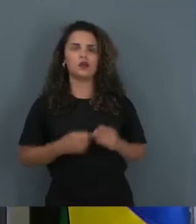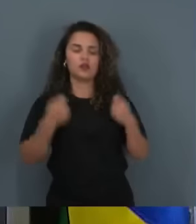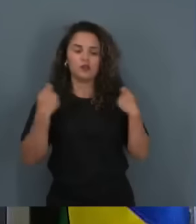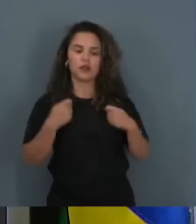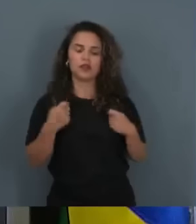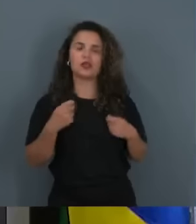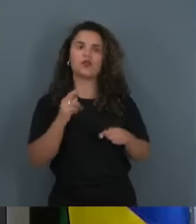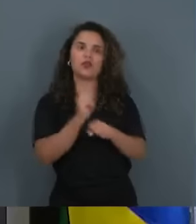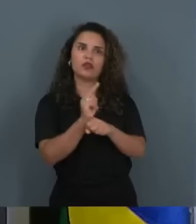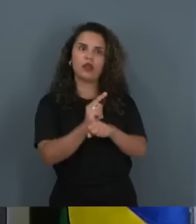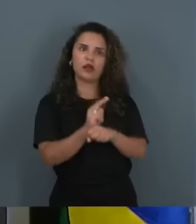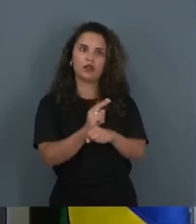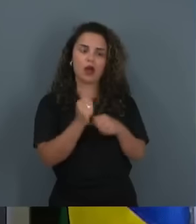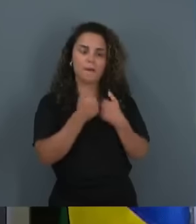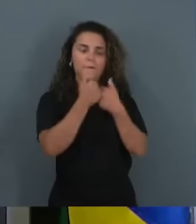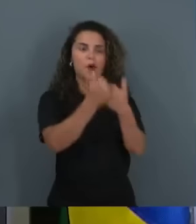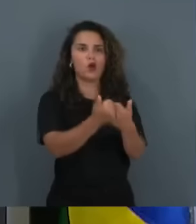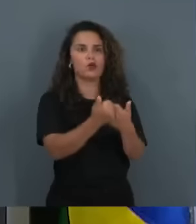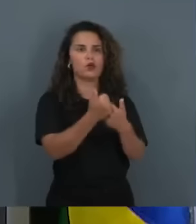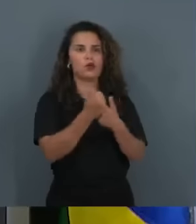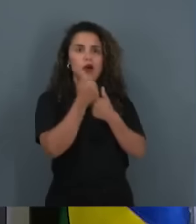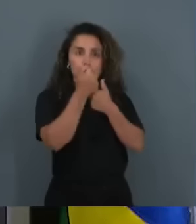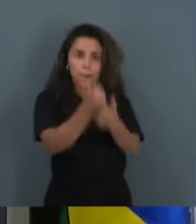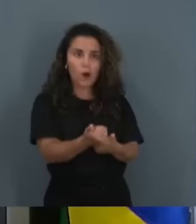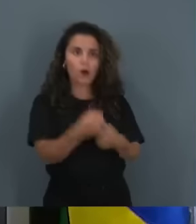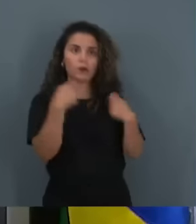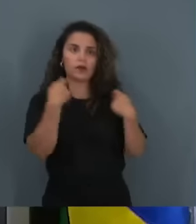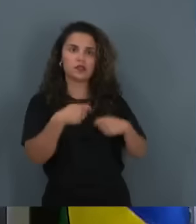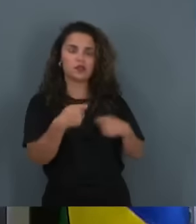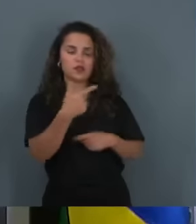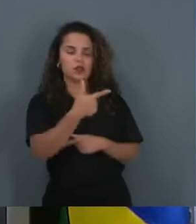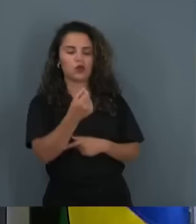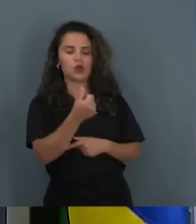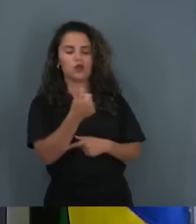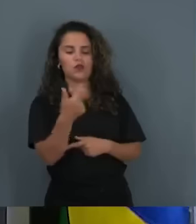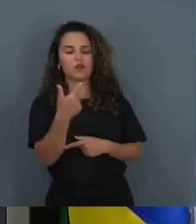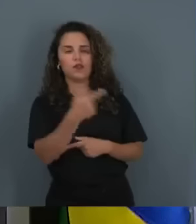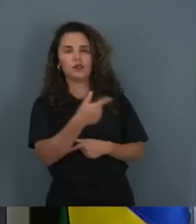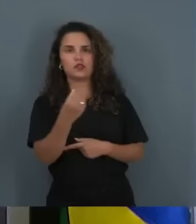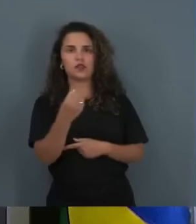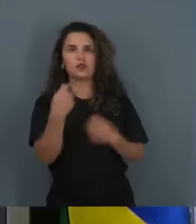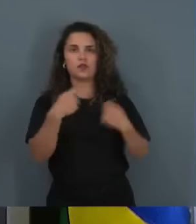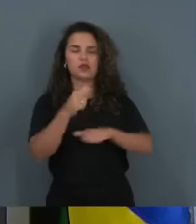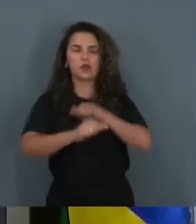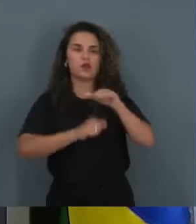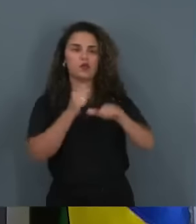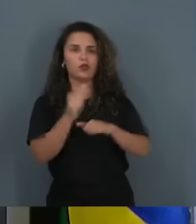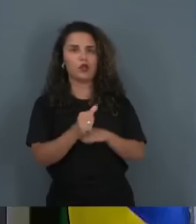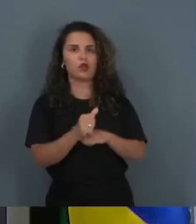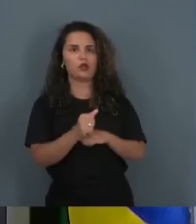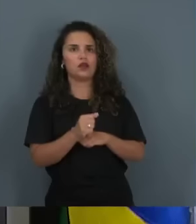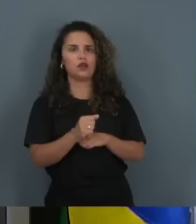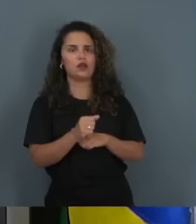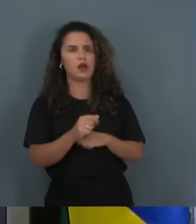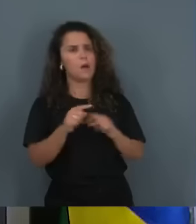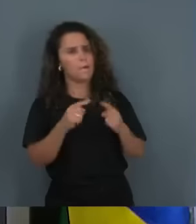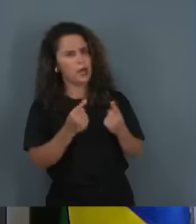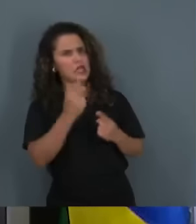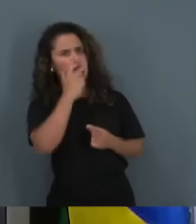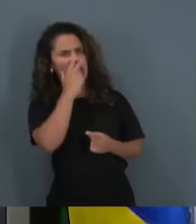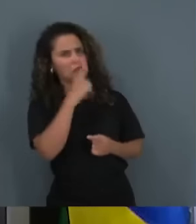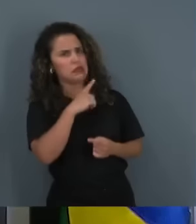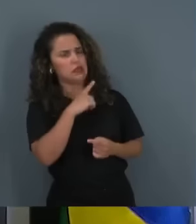reforço. Precisamos de reforço. 2026 tem que mudar isso aqui. Mas será que vai ter 2026 ainda?